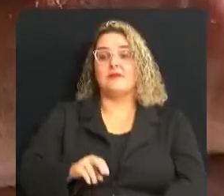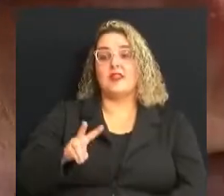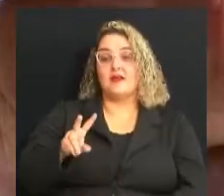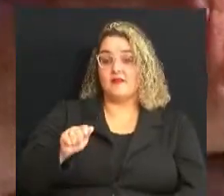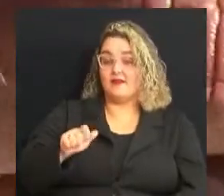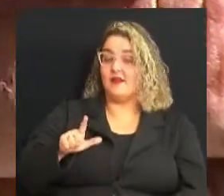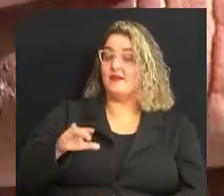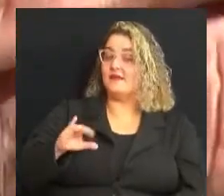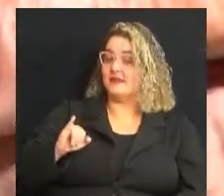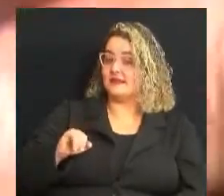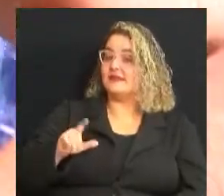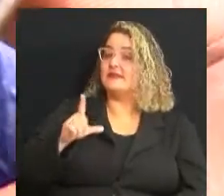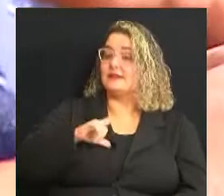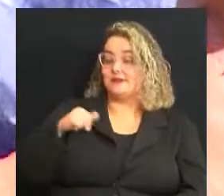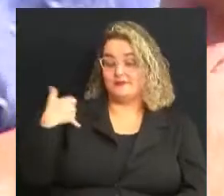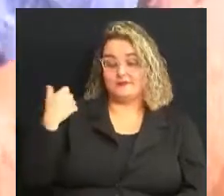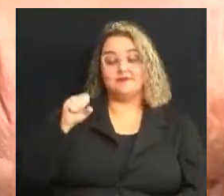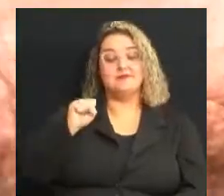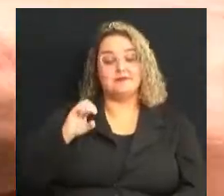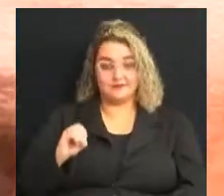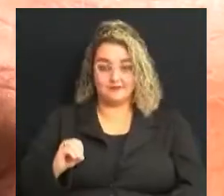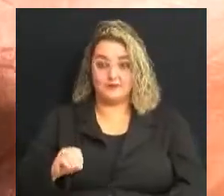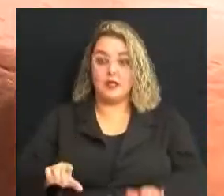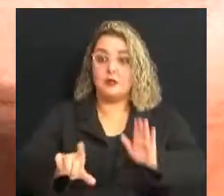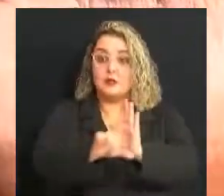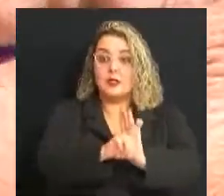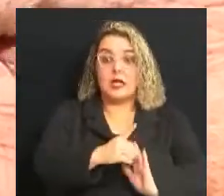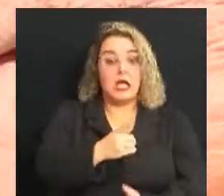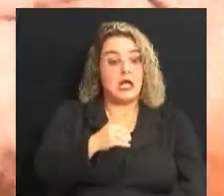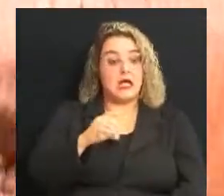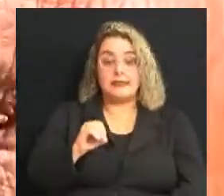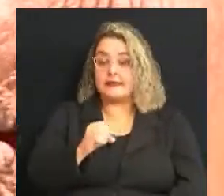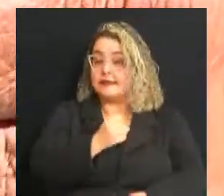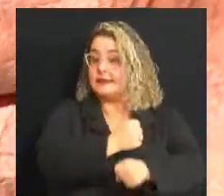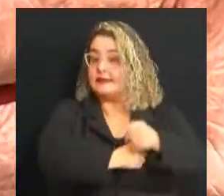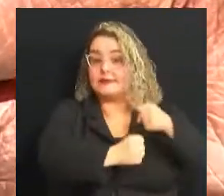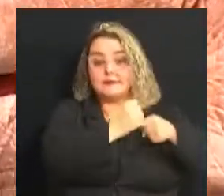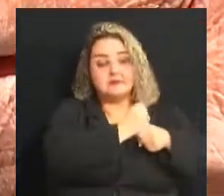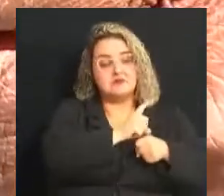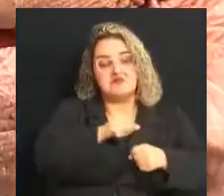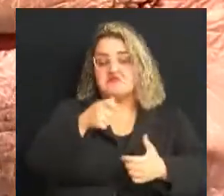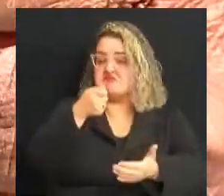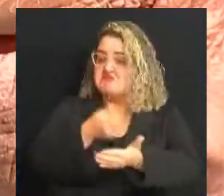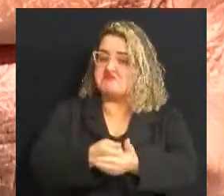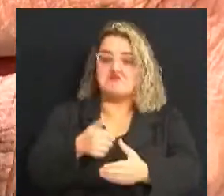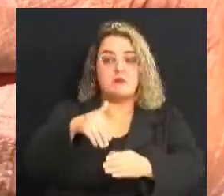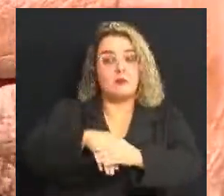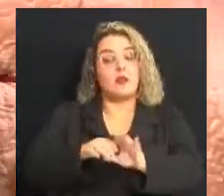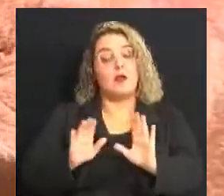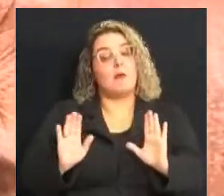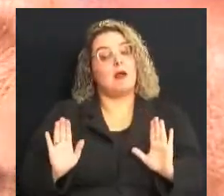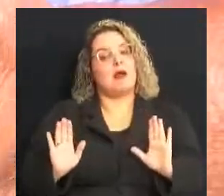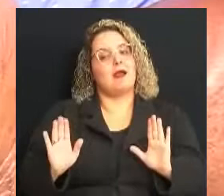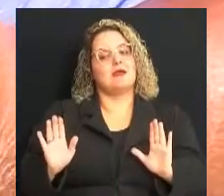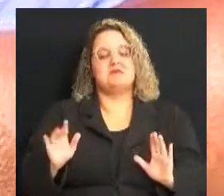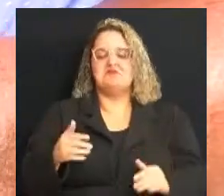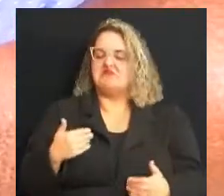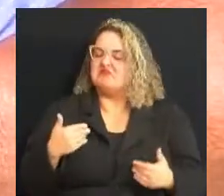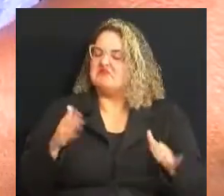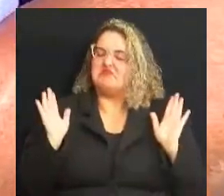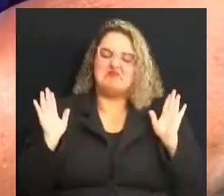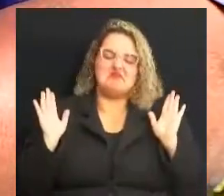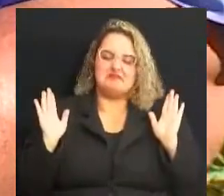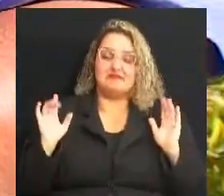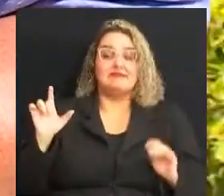seu Valcir tem 80 anos por lei há 10 ele não seria mais obrigado a votar mas não